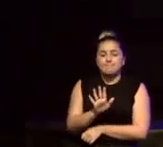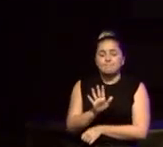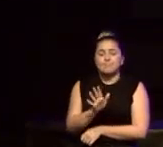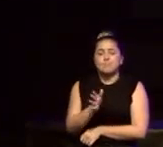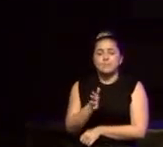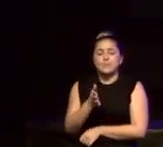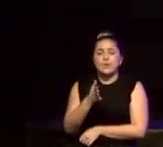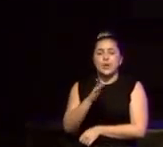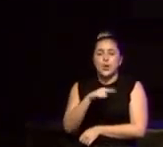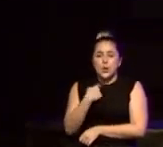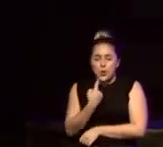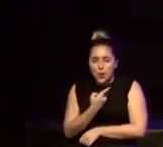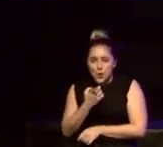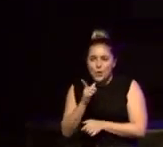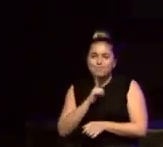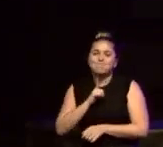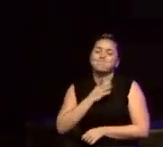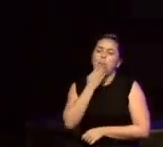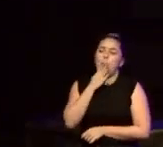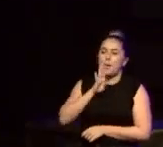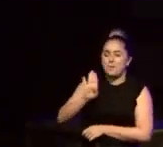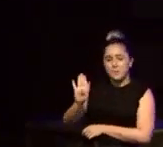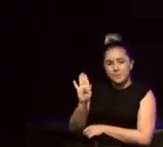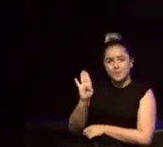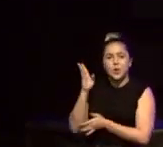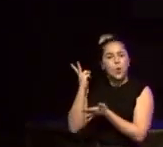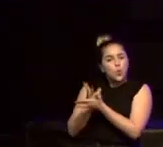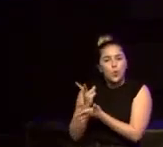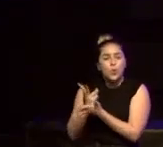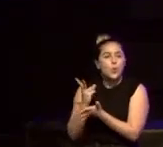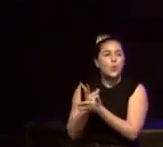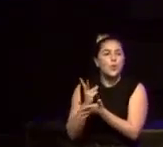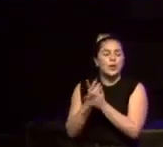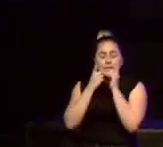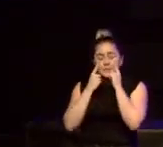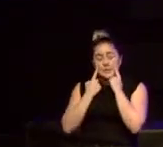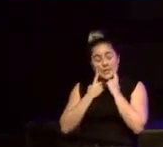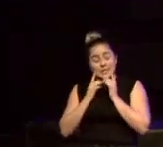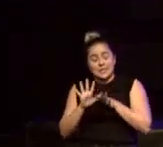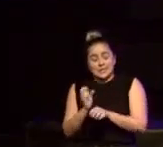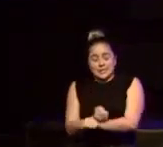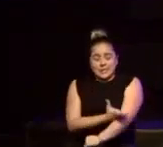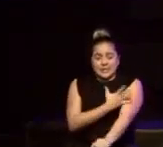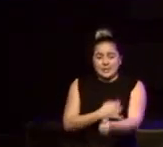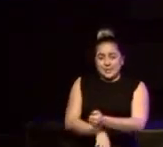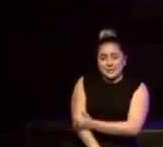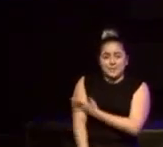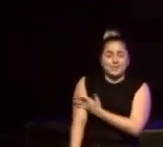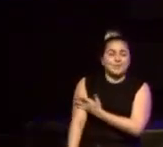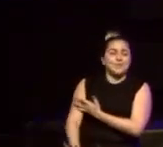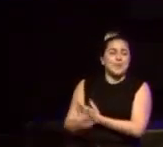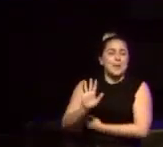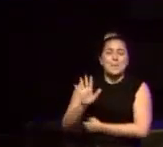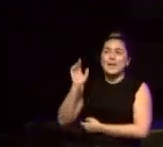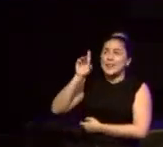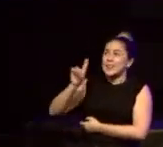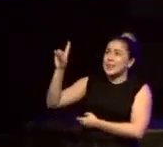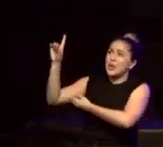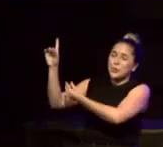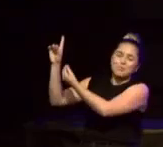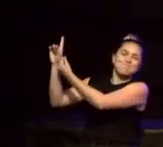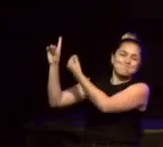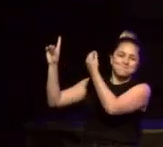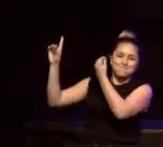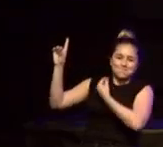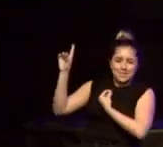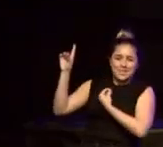nós tínhamos uma promessa. Eu vou tentar não me emocionar aqui para continuar falando. E Deus, quando Ele te dá uma promessa, Ele cumpre. Ele